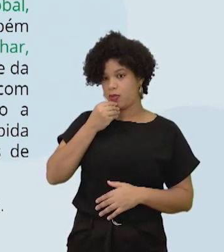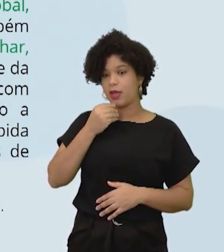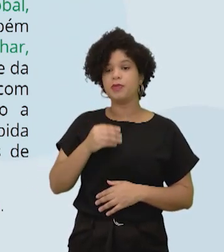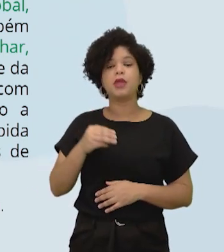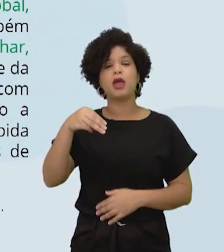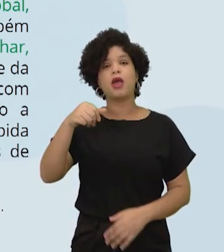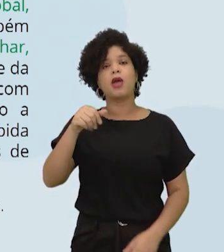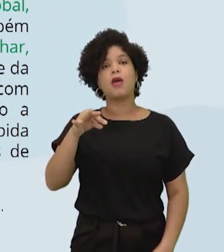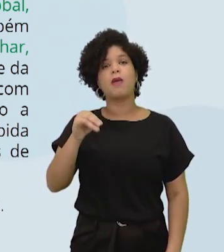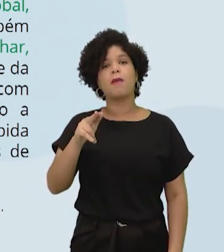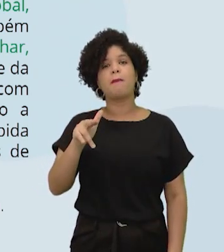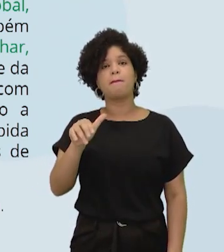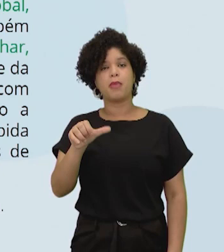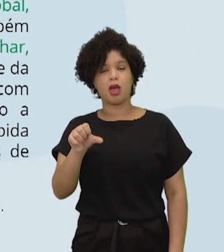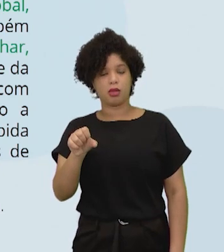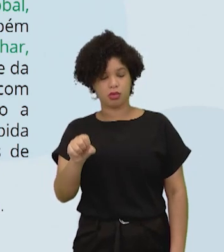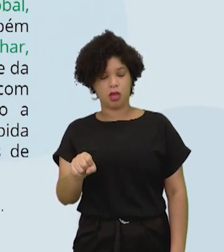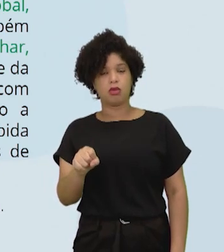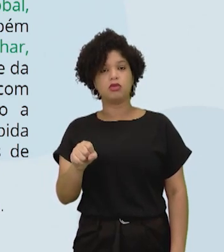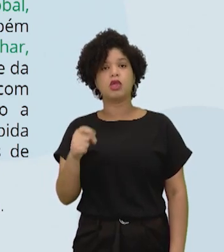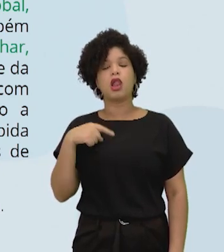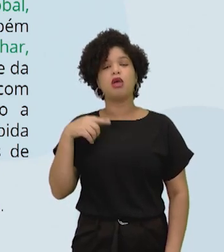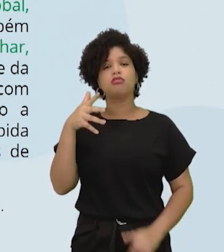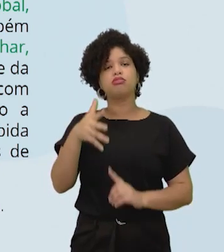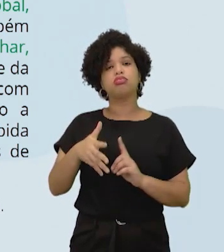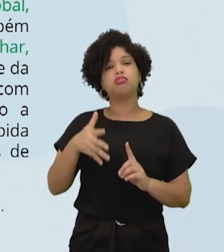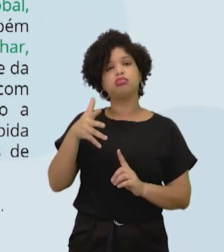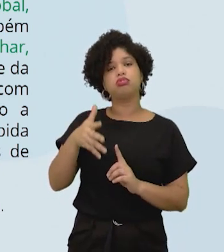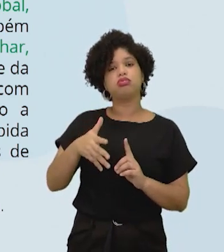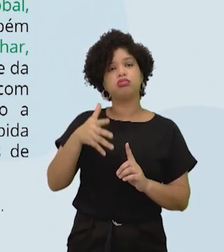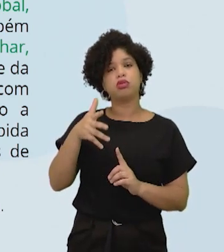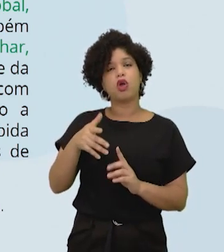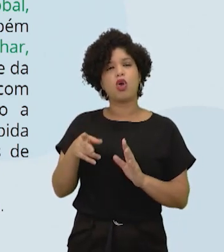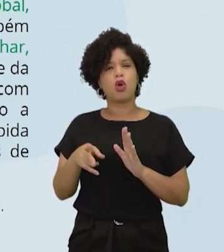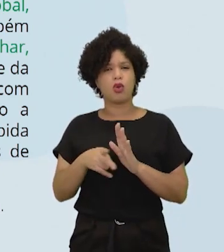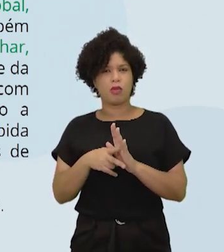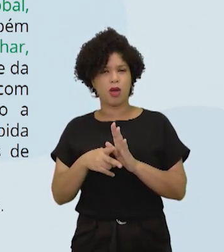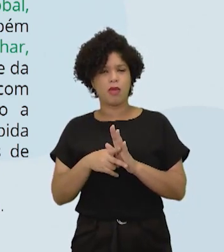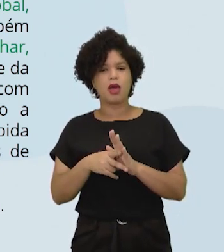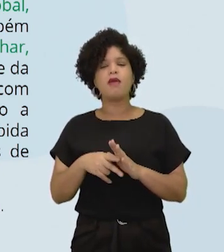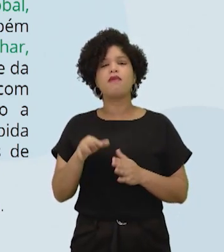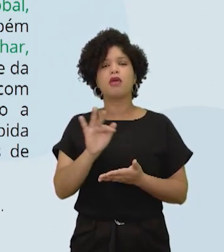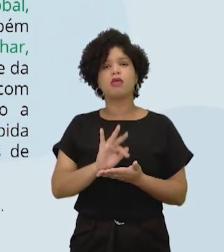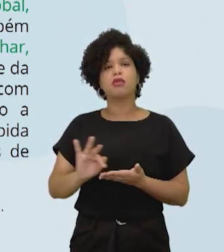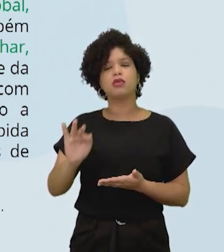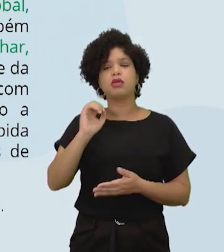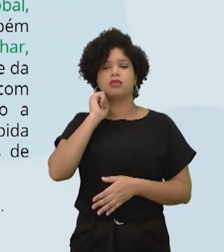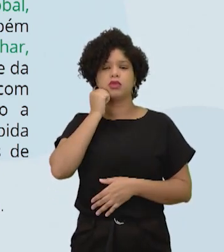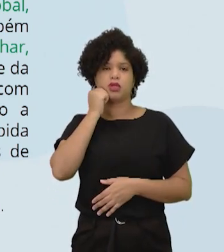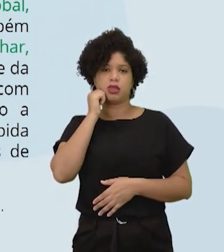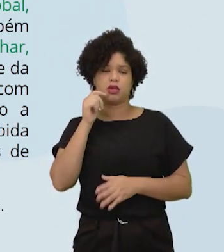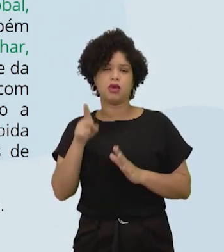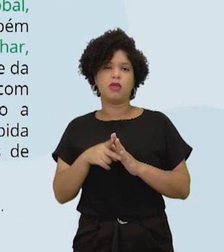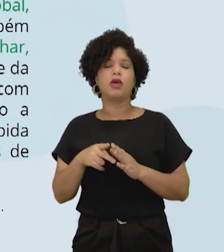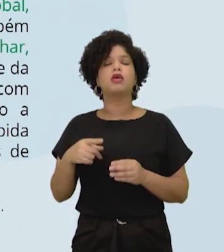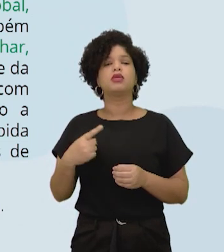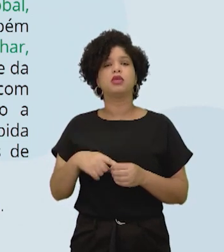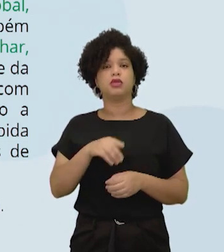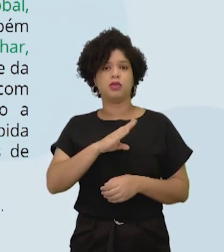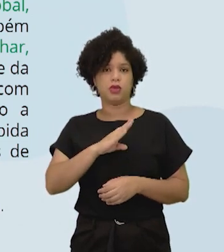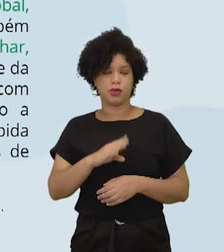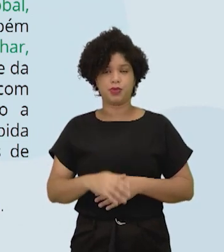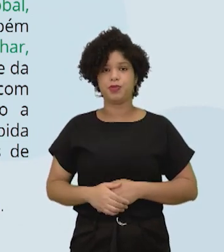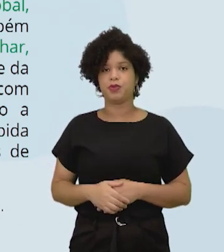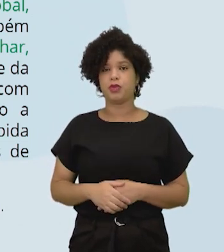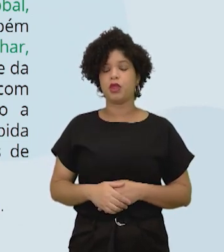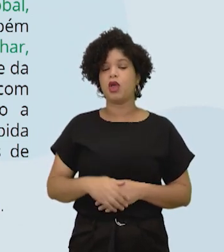pela Faculdade de Ciências de Bauru, ministrando a palestra Saúde Corporal, Exercício Físico e Qualidade de Vida.